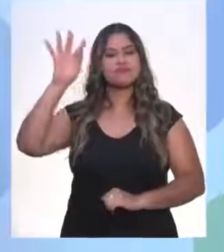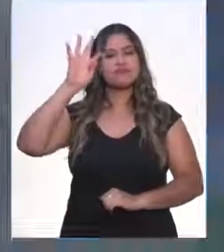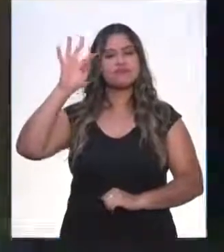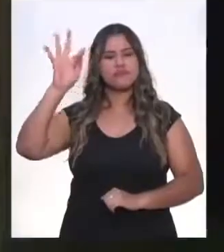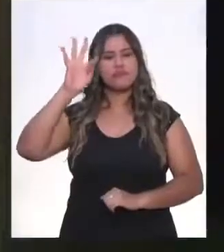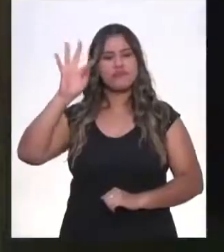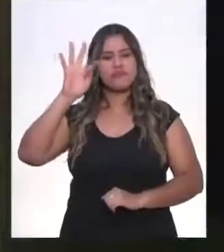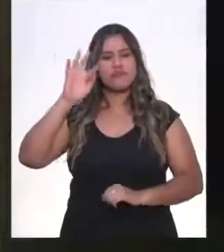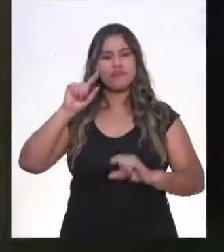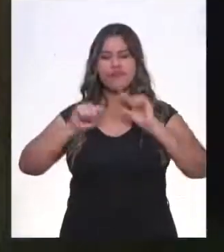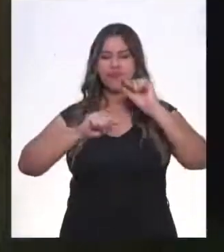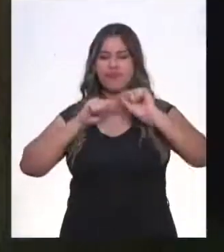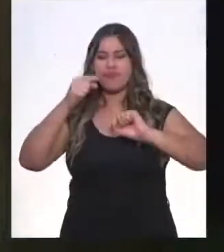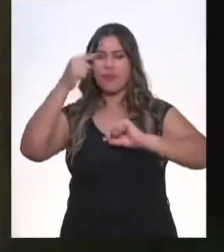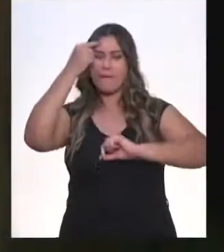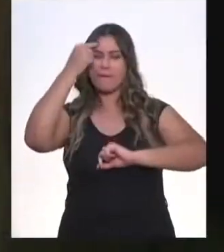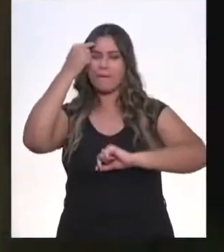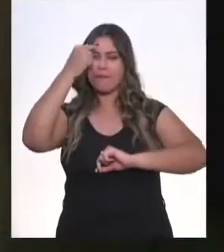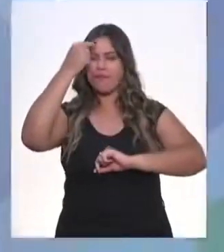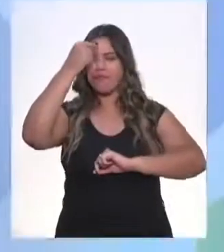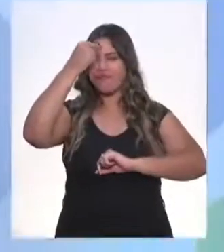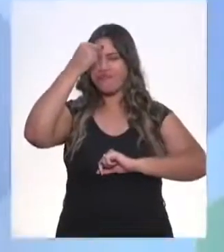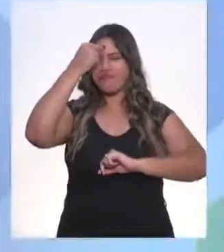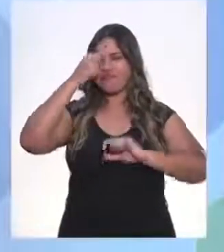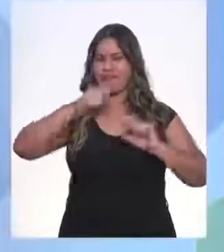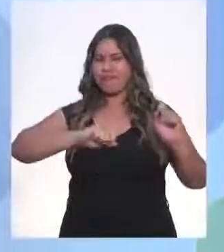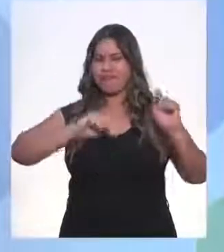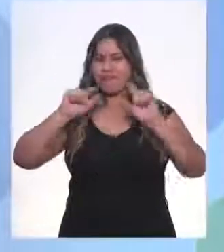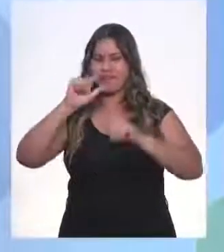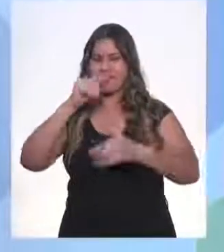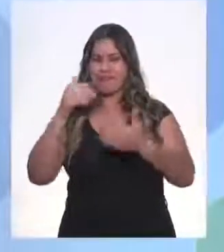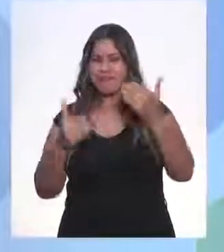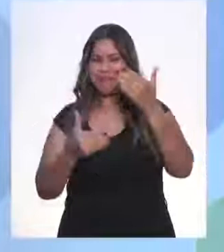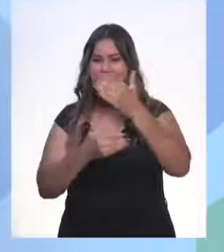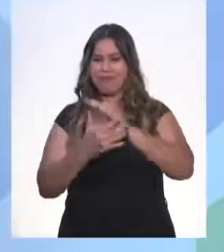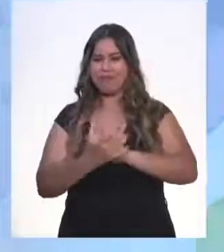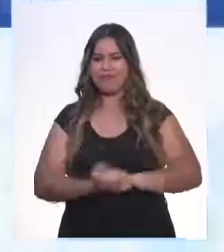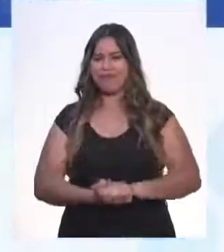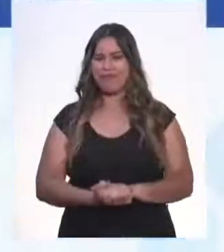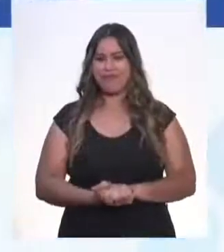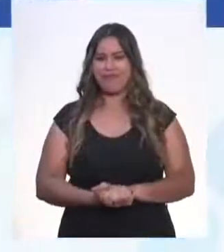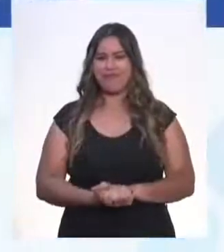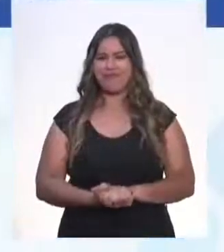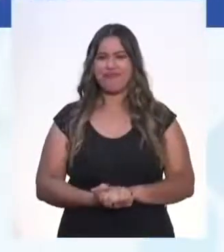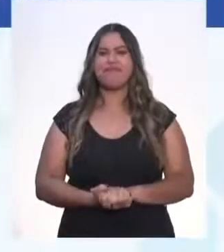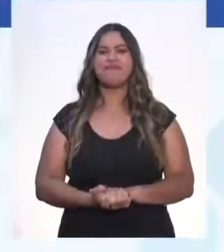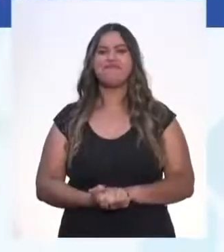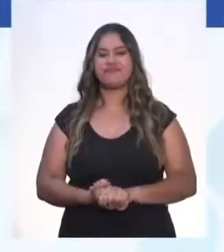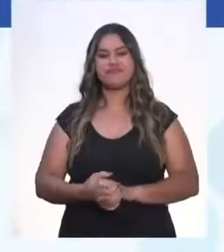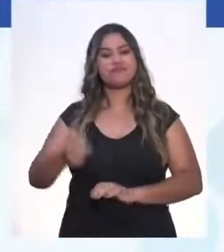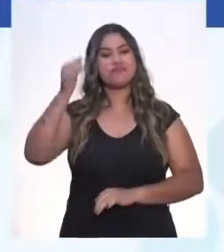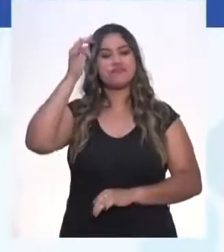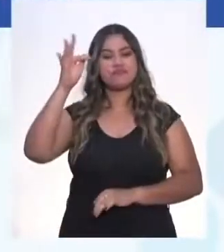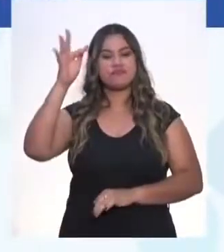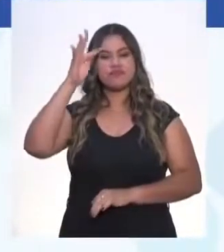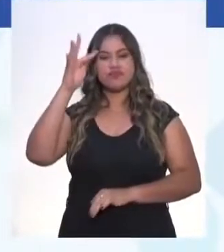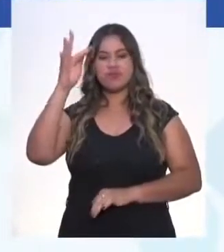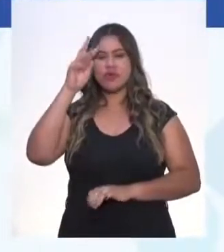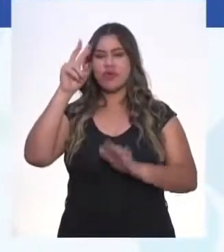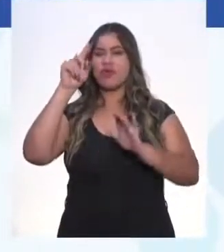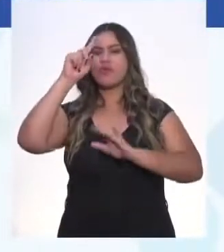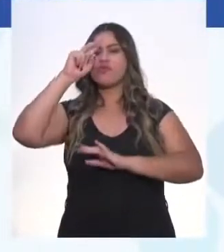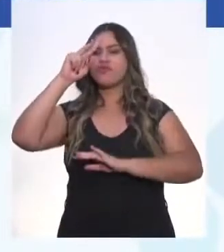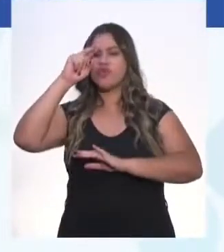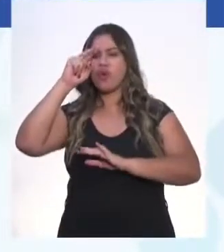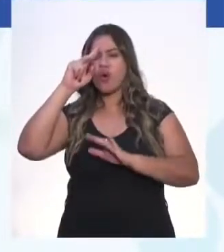a introdução ao pensamento. Deixa eu ver se aparece aí. Tá, você consegue colocar aí pra eles? Aqui, ó, filosofia, a história e os